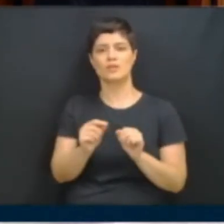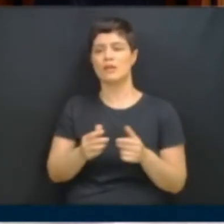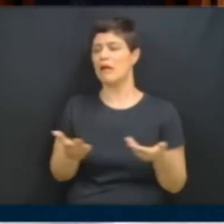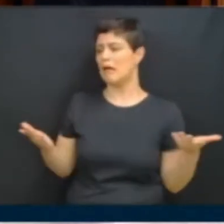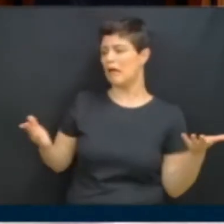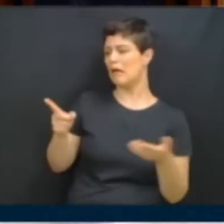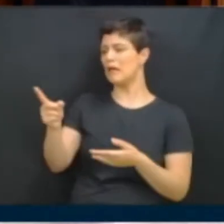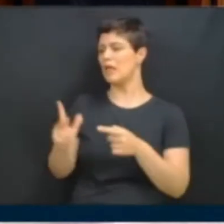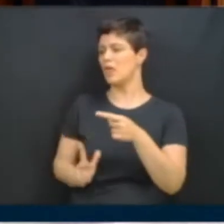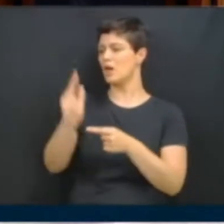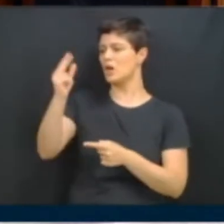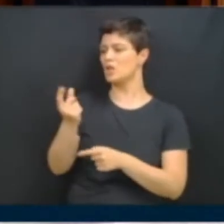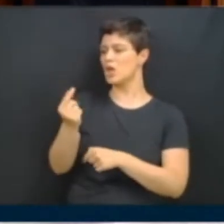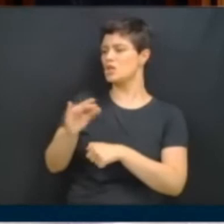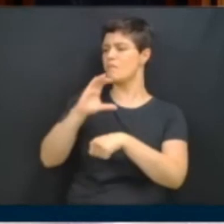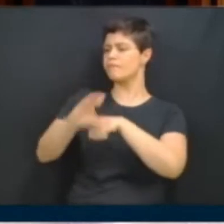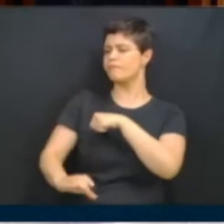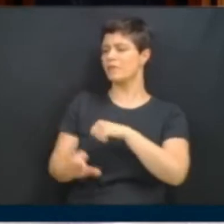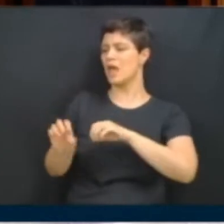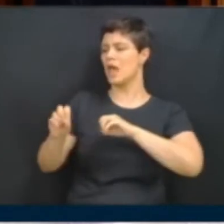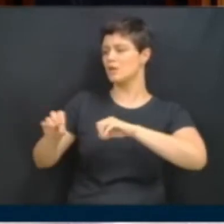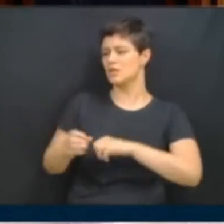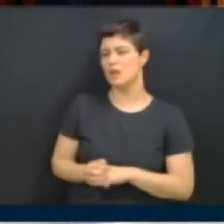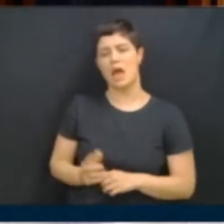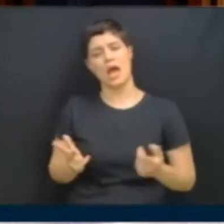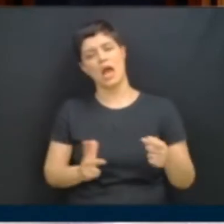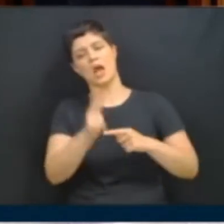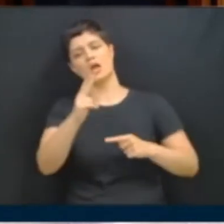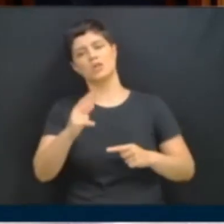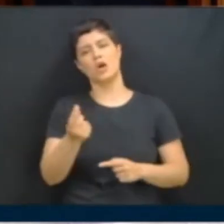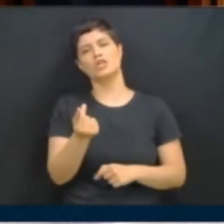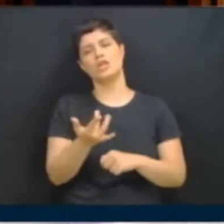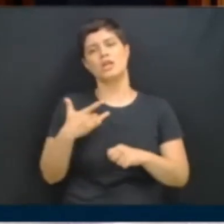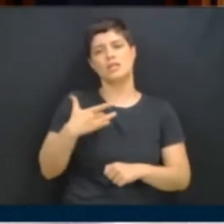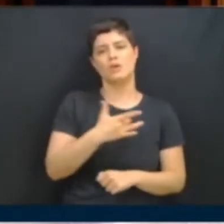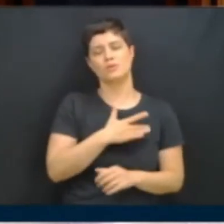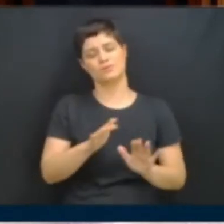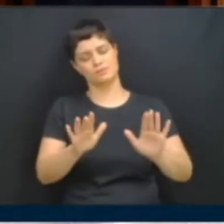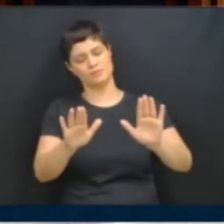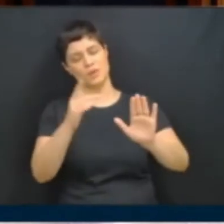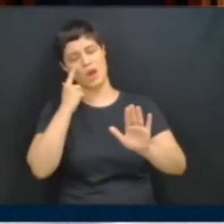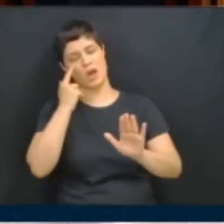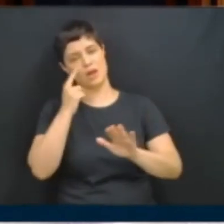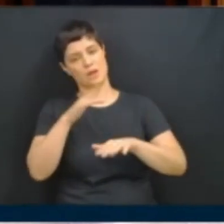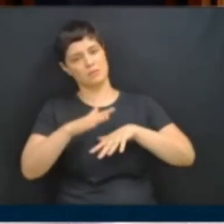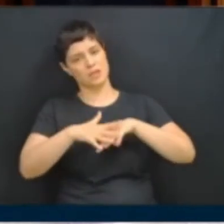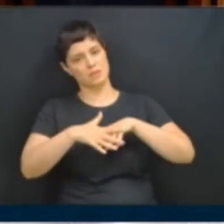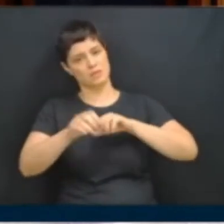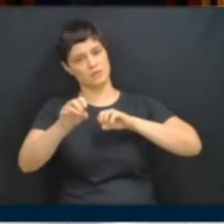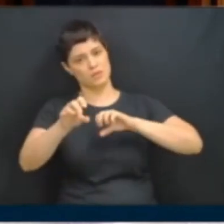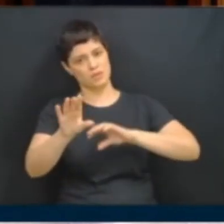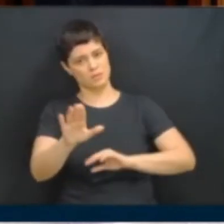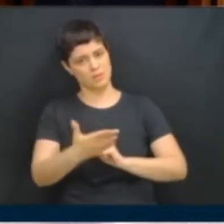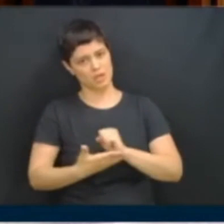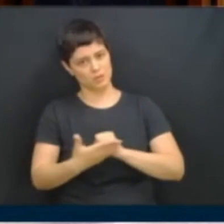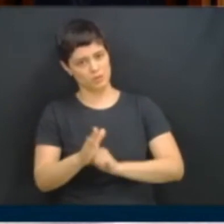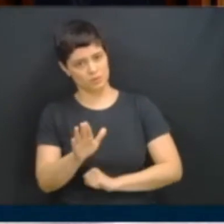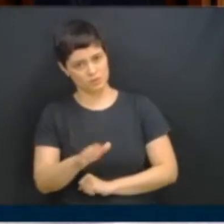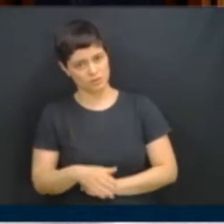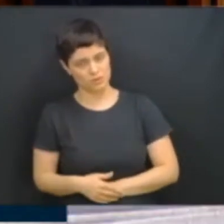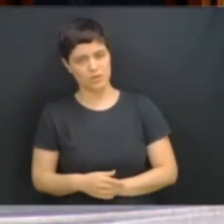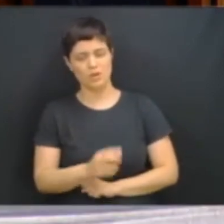da educação, cortou dinheiro da saúde. Vamos lá, aulinha básica de matemática. O que